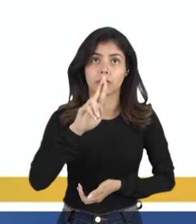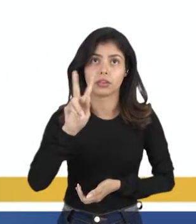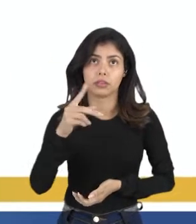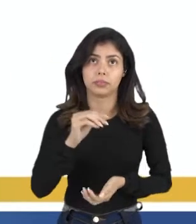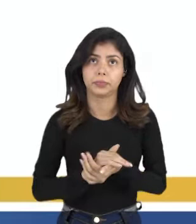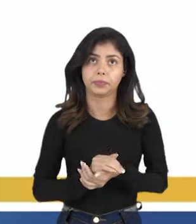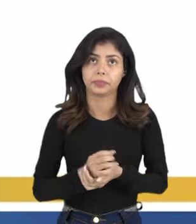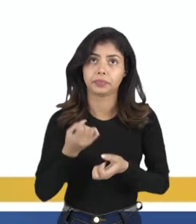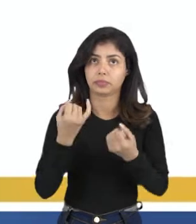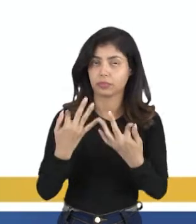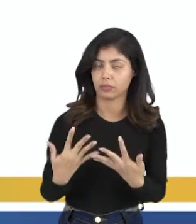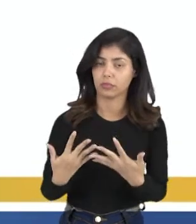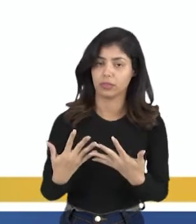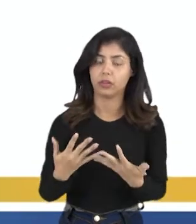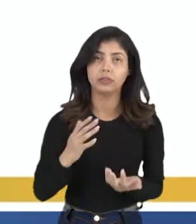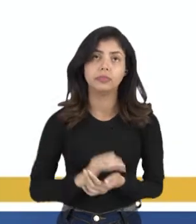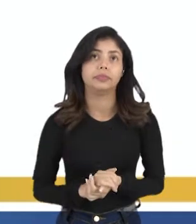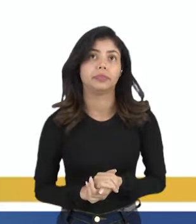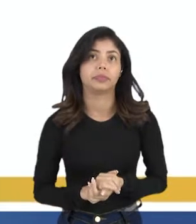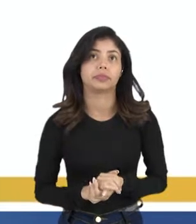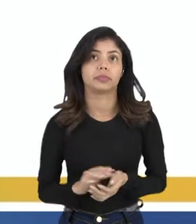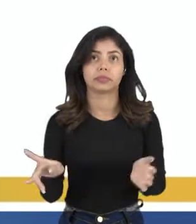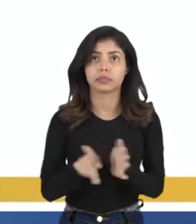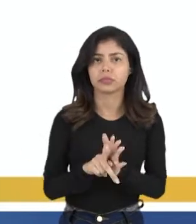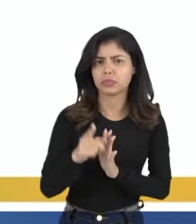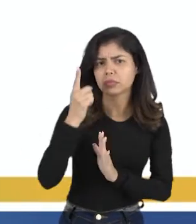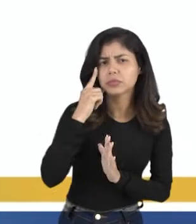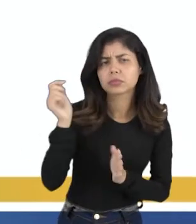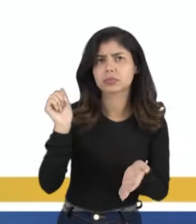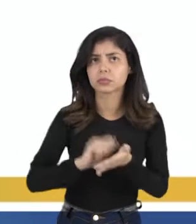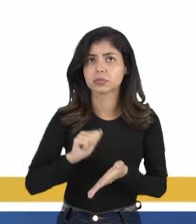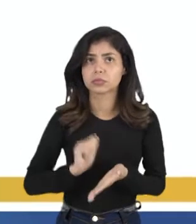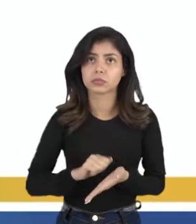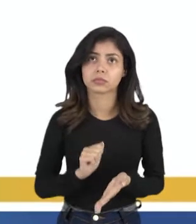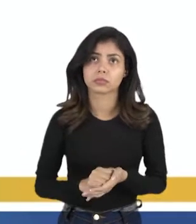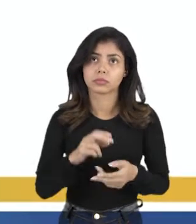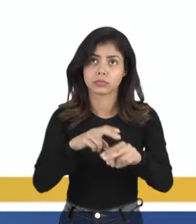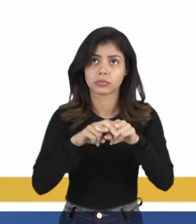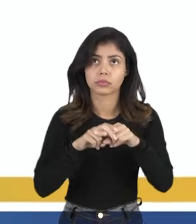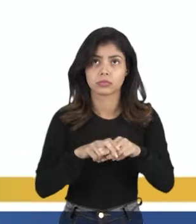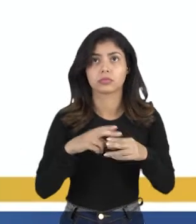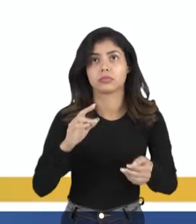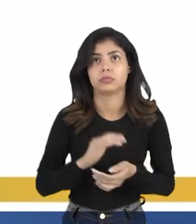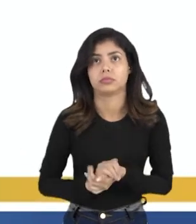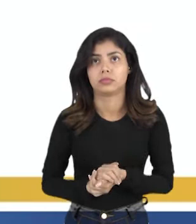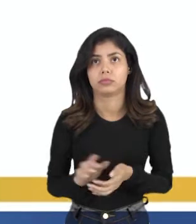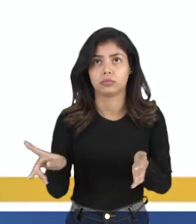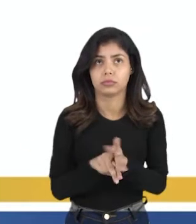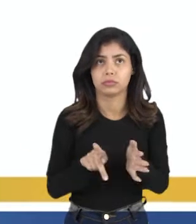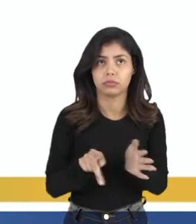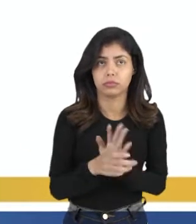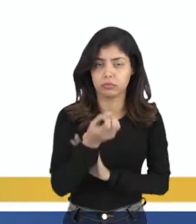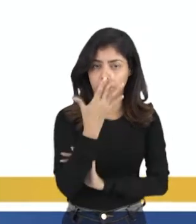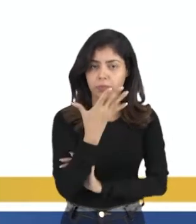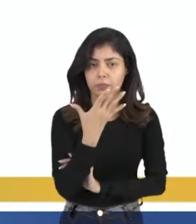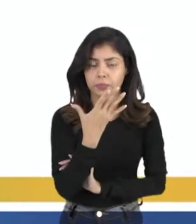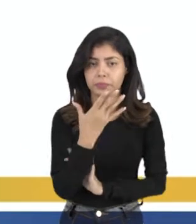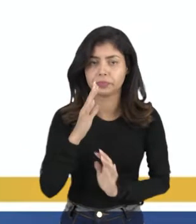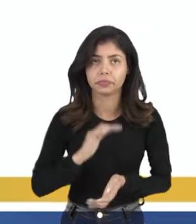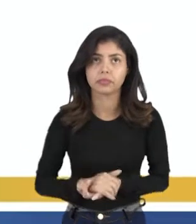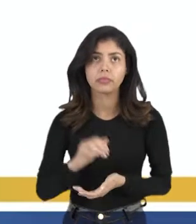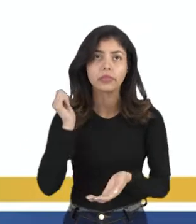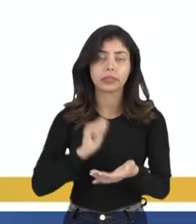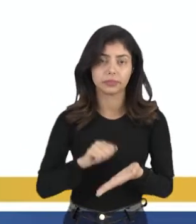grafim, que exprime a noção de escrita. Portanto, a denominação